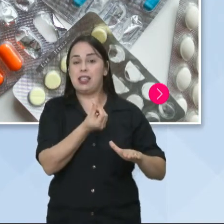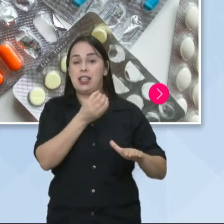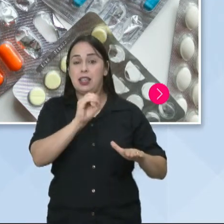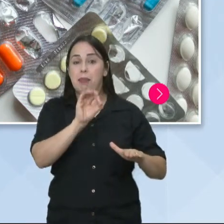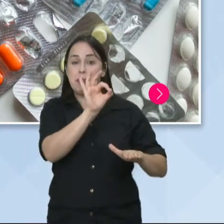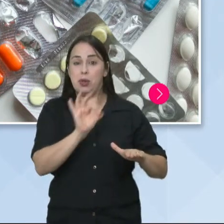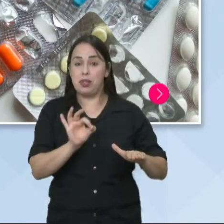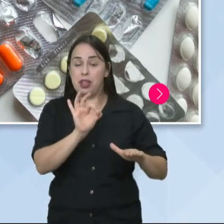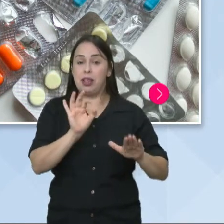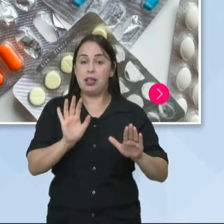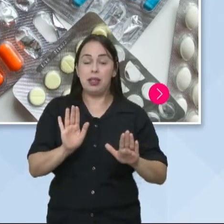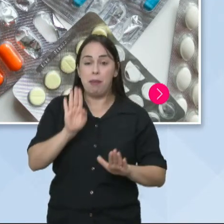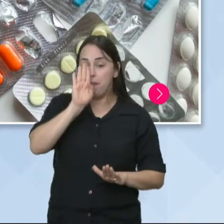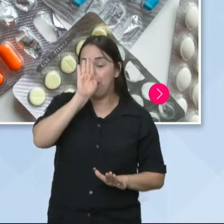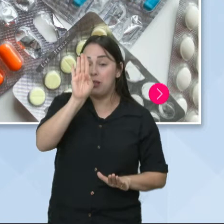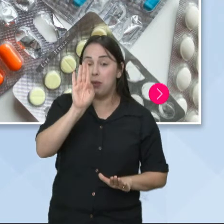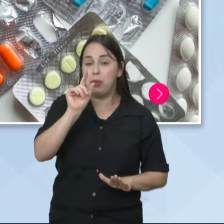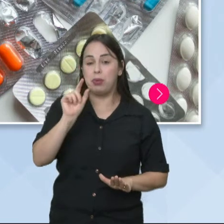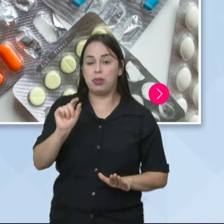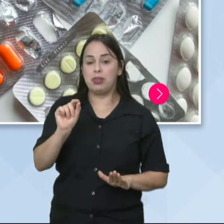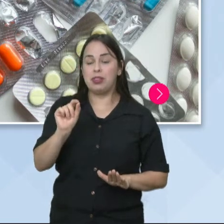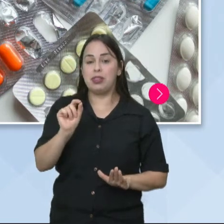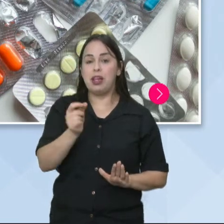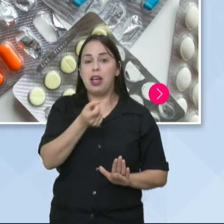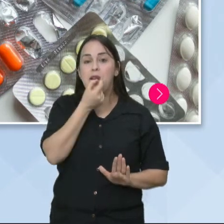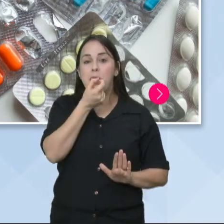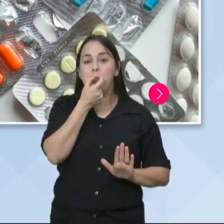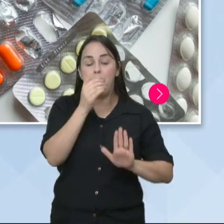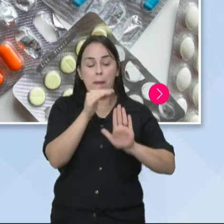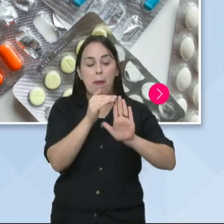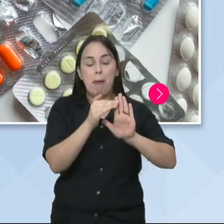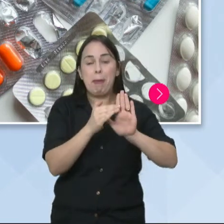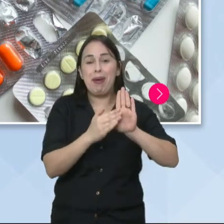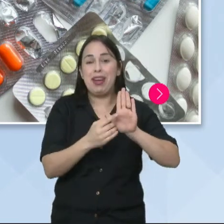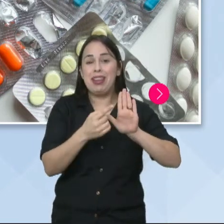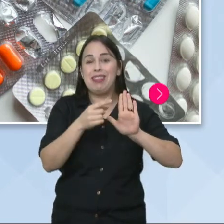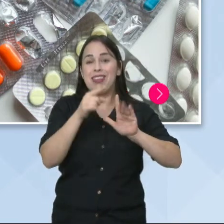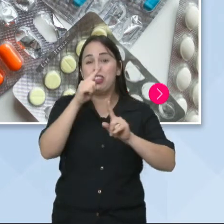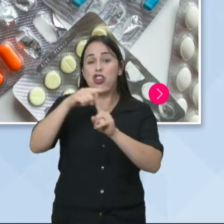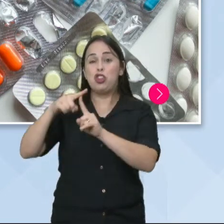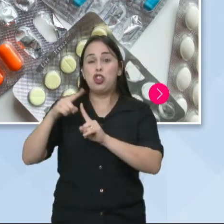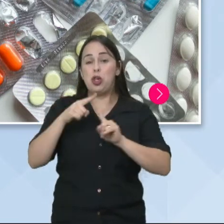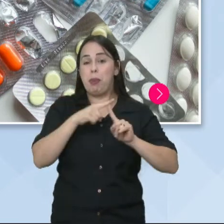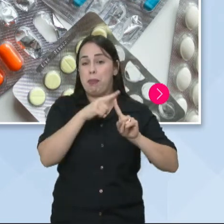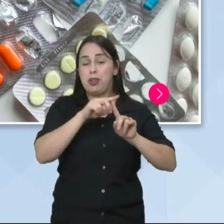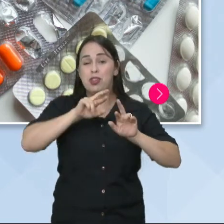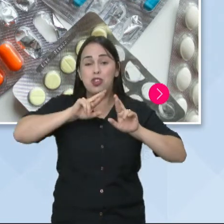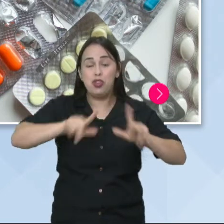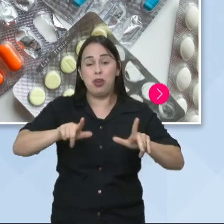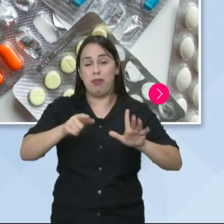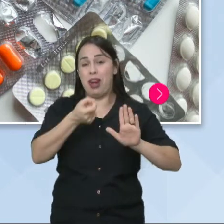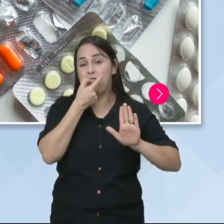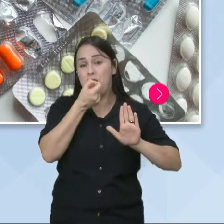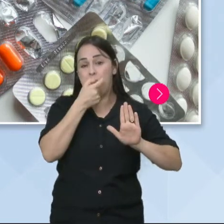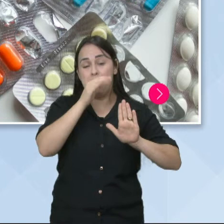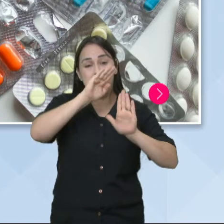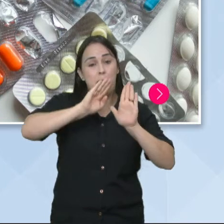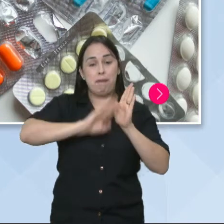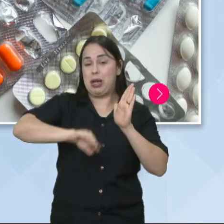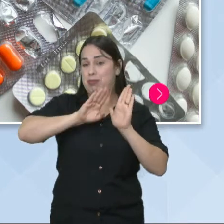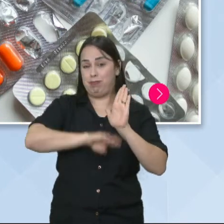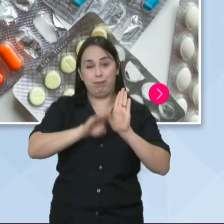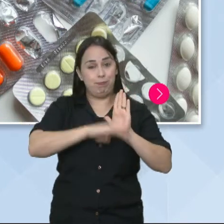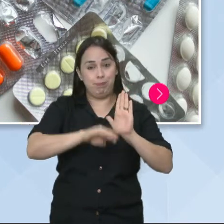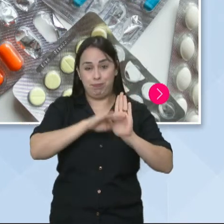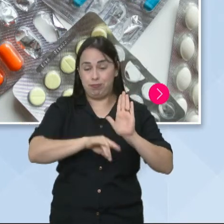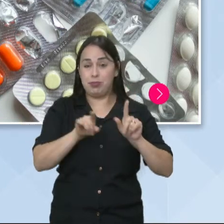principalmente, vai restringir o acesso a 13 tipos de diferentes princípios ativos de